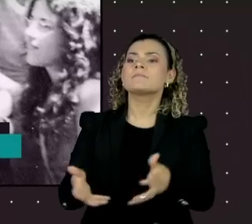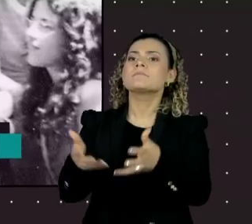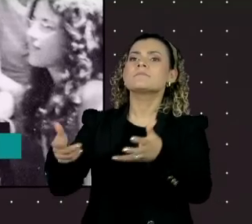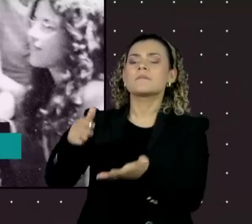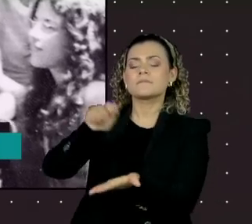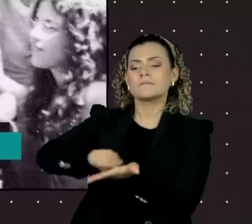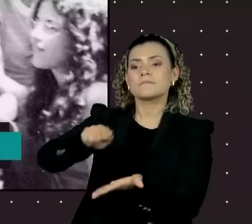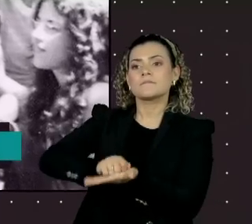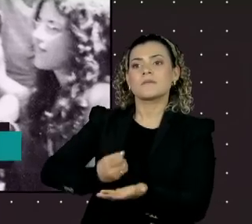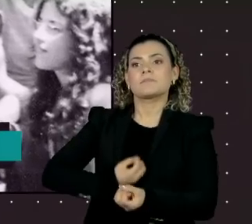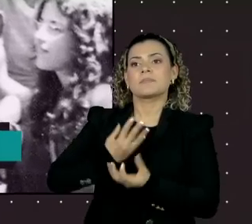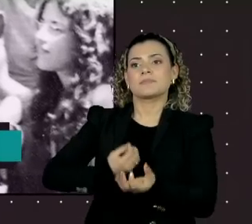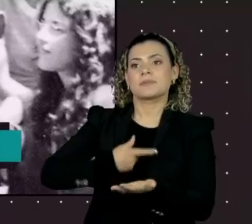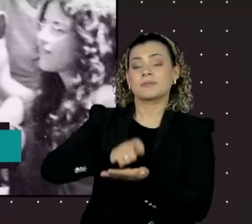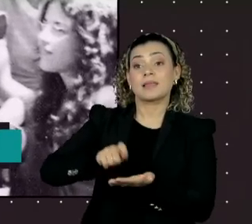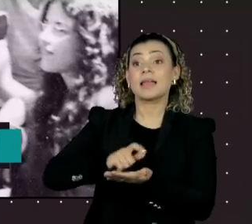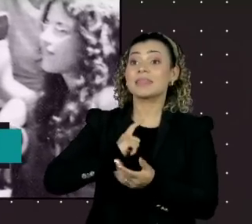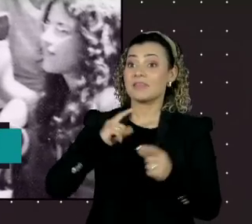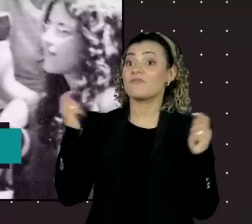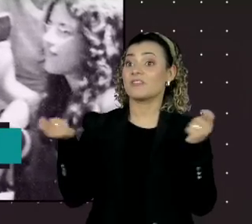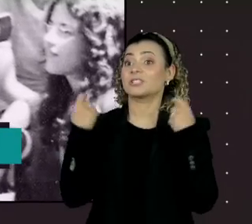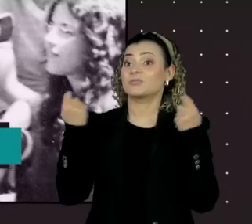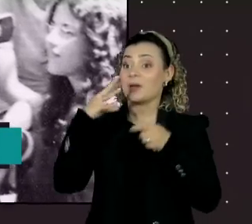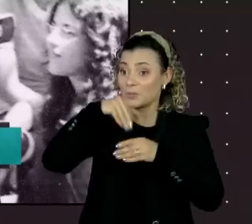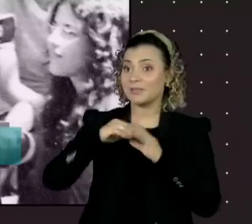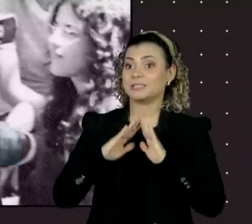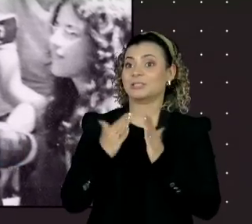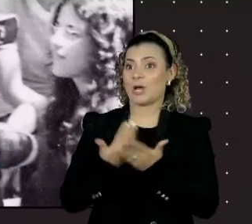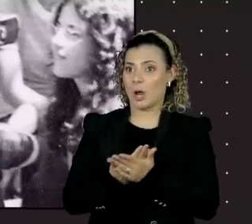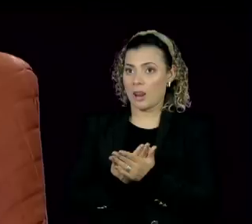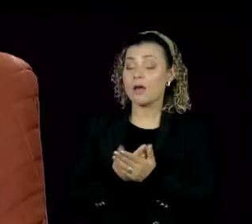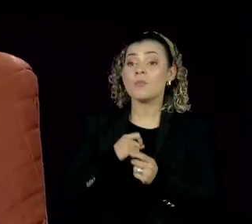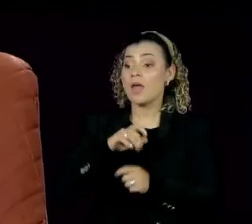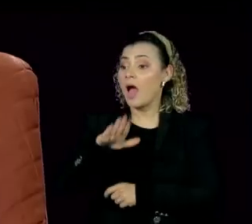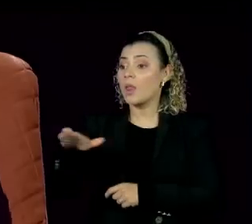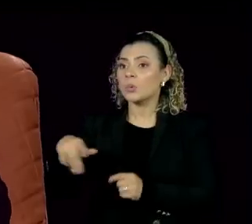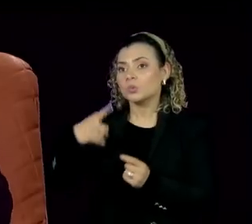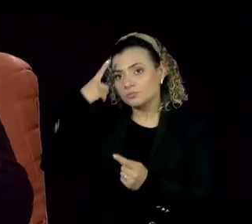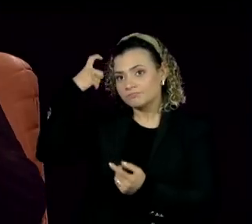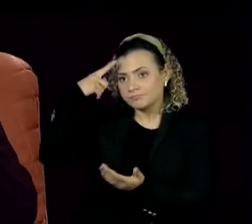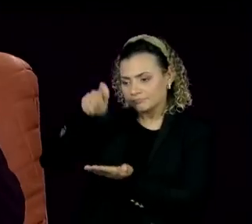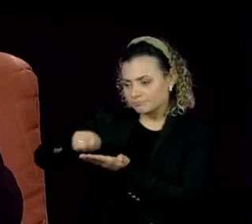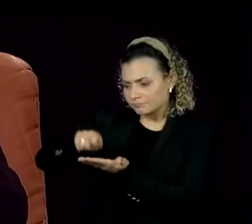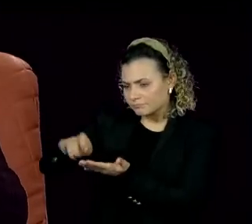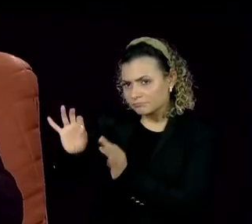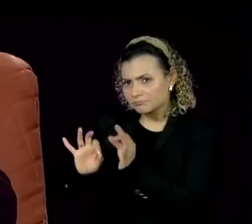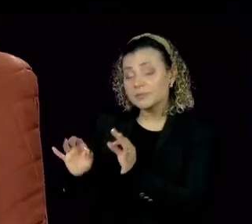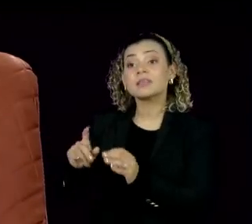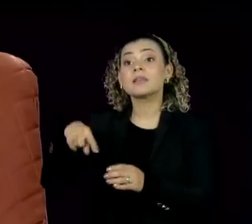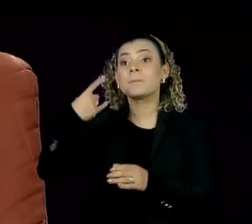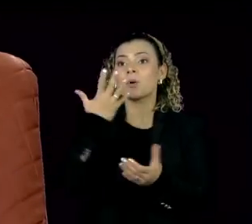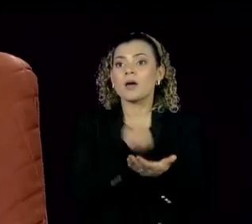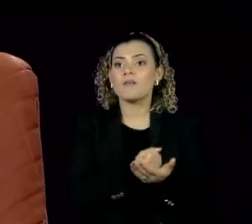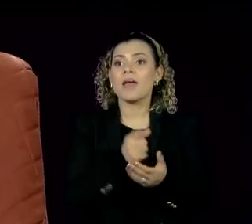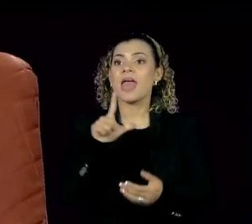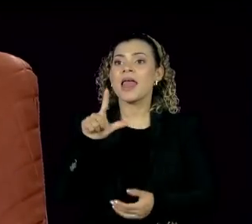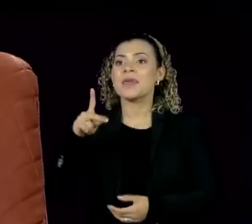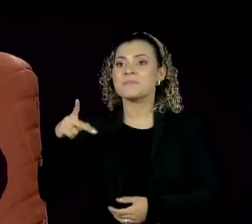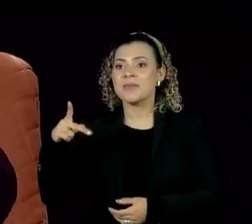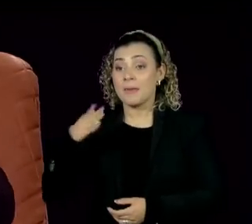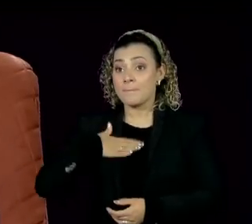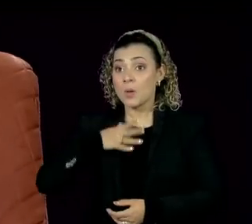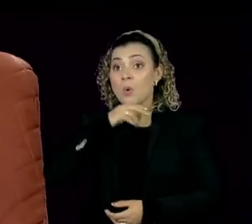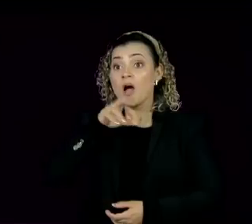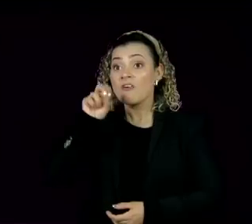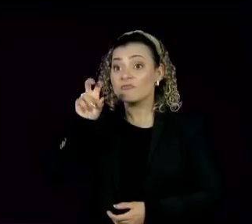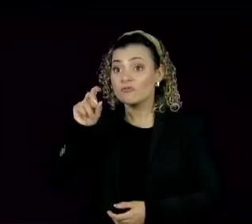um festival de música na escola com as composições dos alunos. Depois gravamos um LP, meu avô fez a